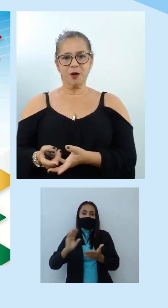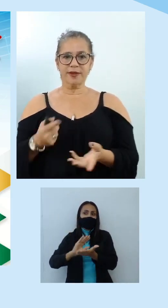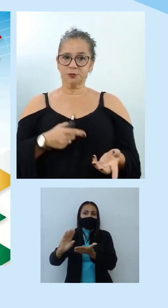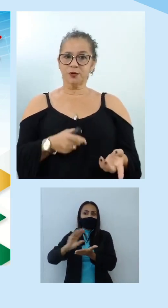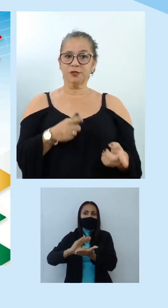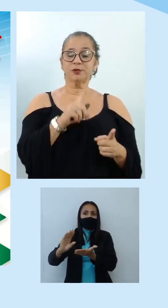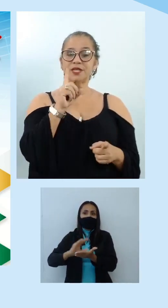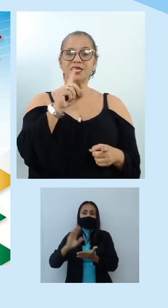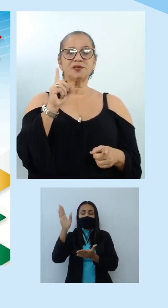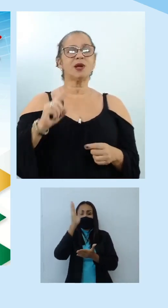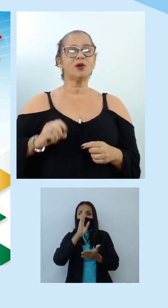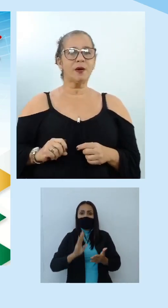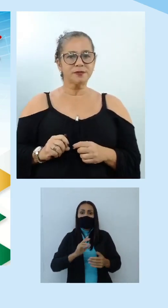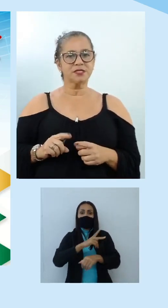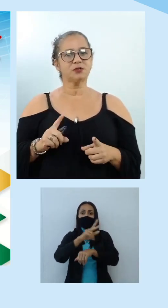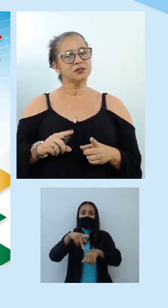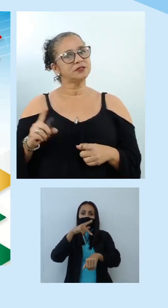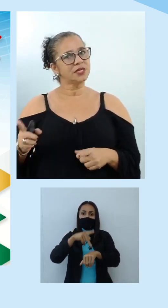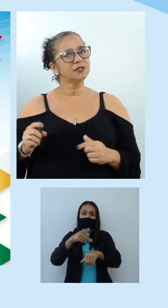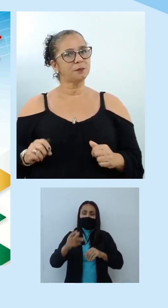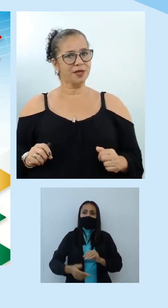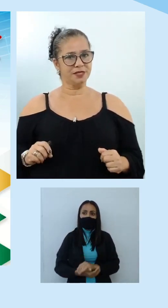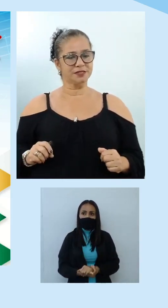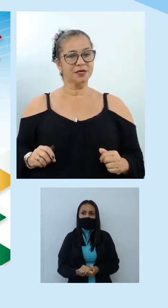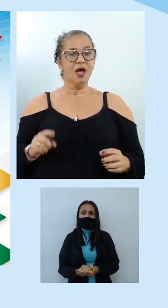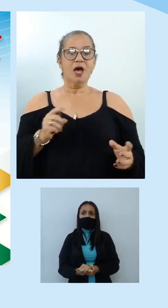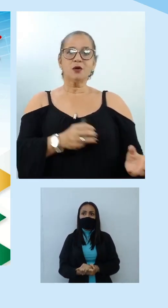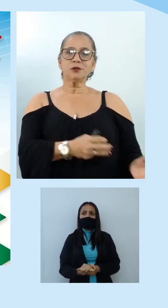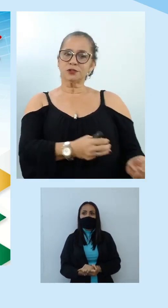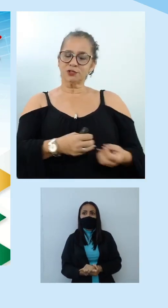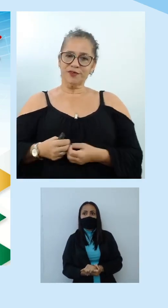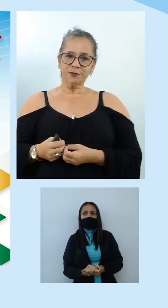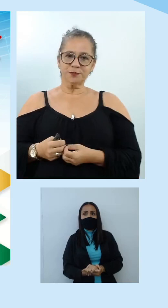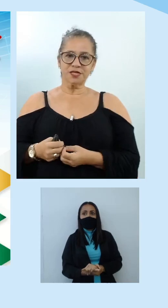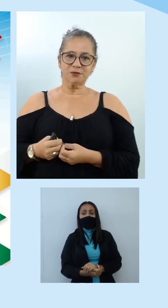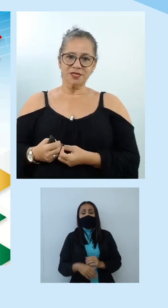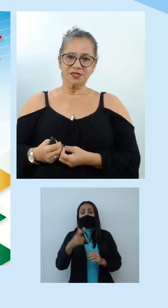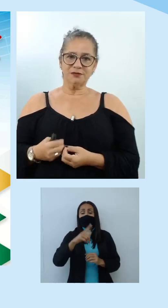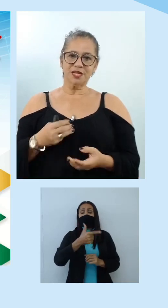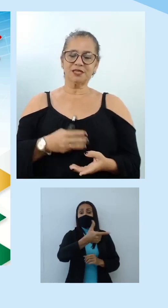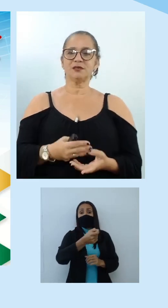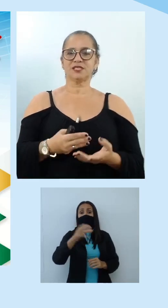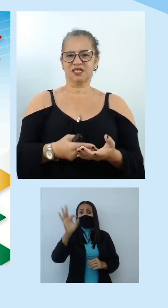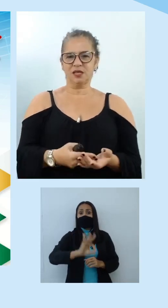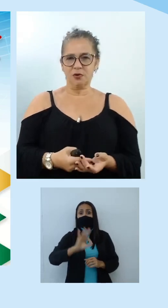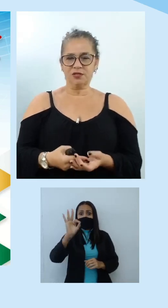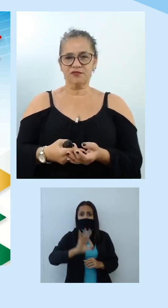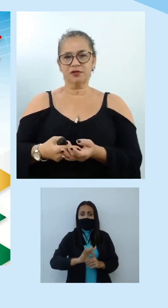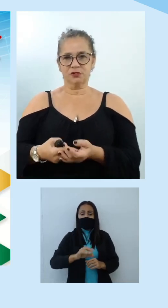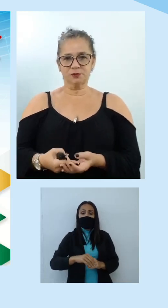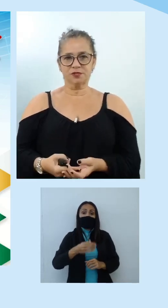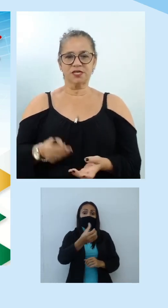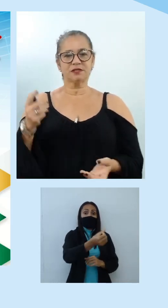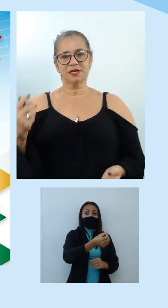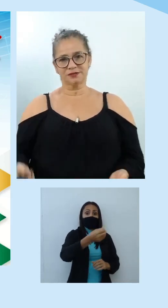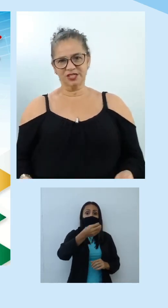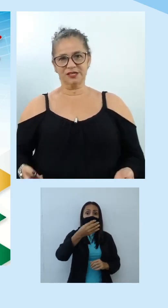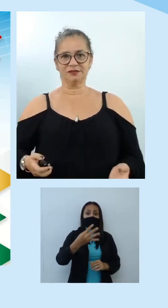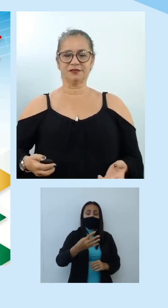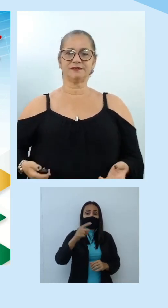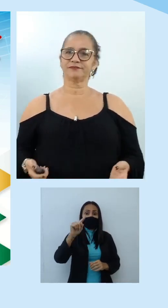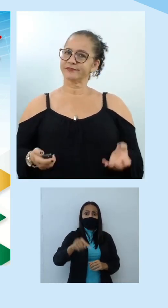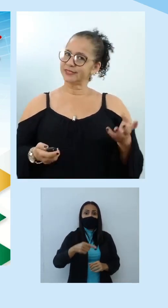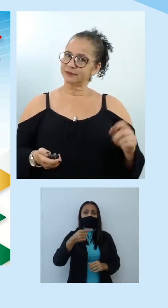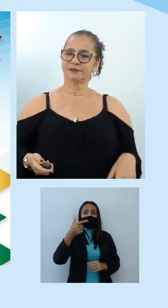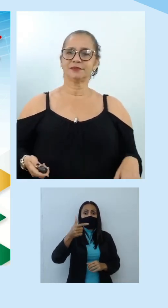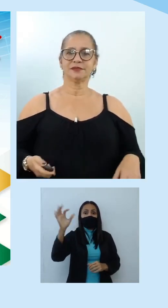mais pobres respondem por 13,9% do total de renda do país. E os outros 20% mais ricos detêm 64,2% de